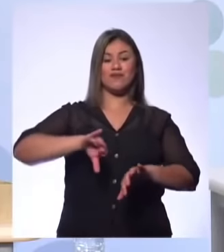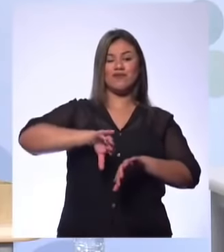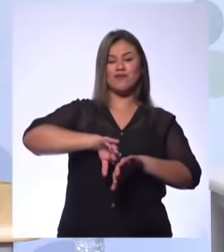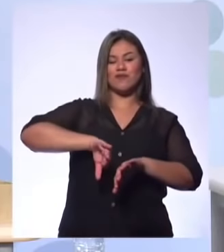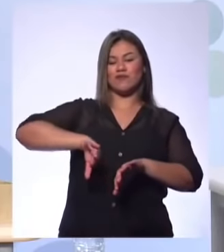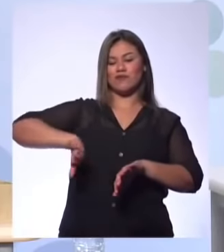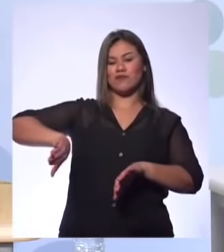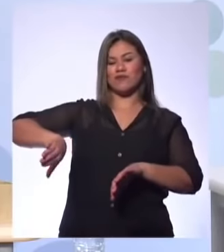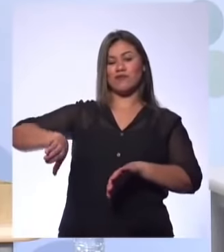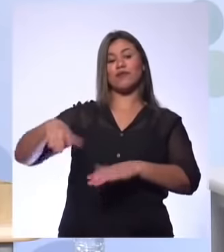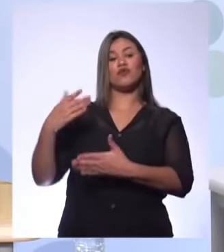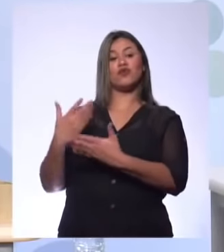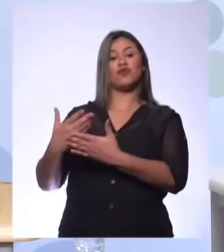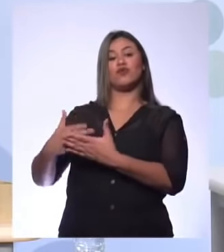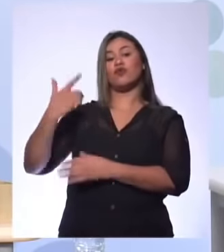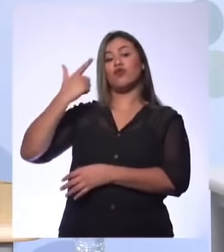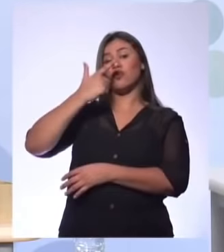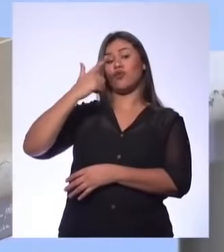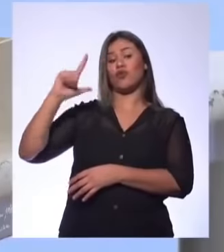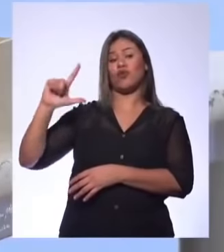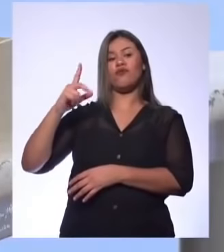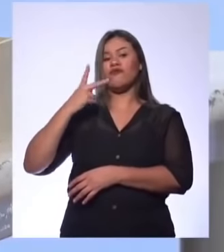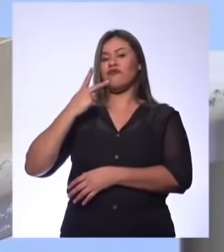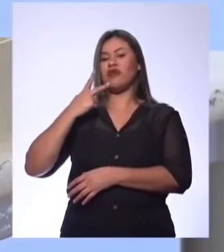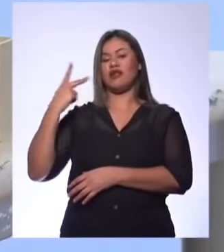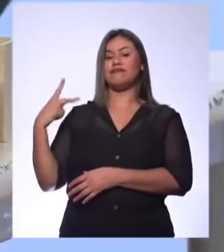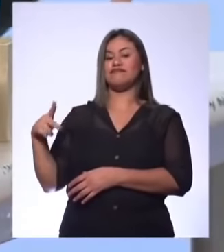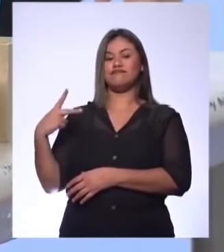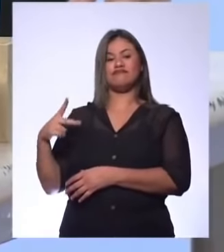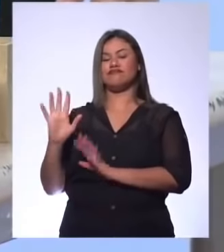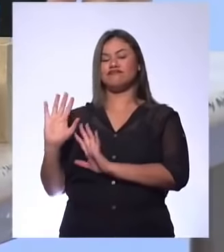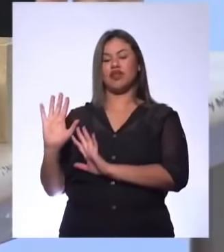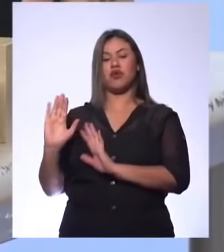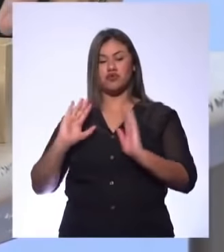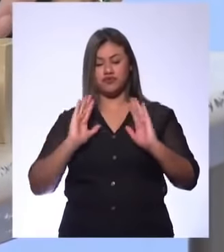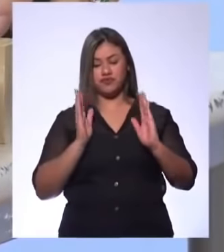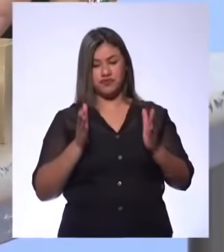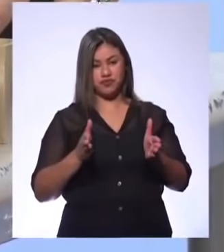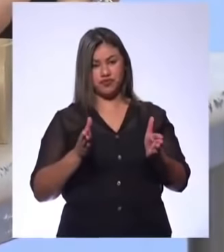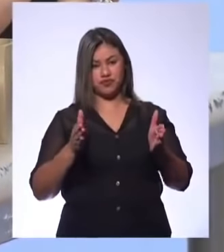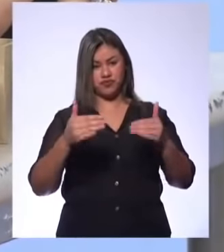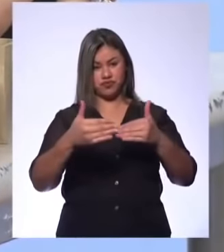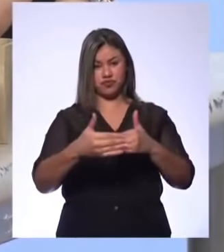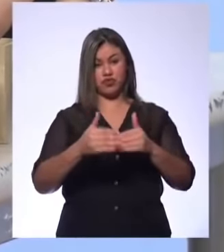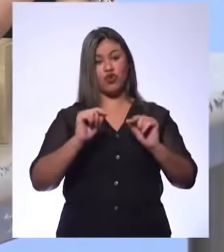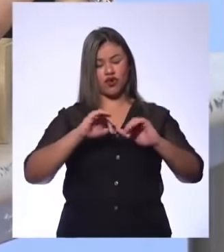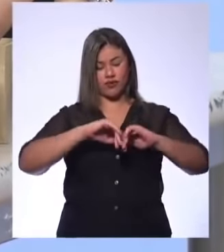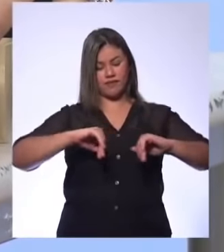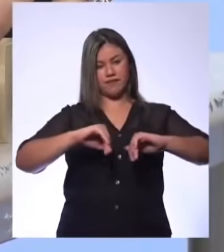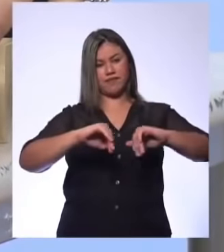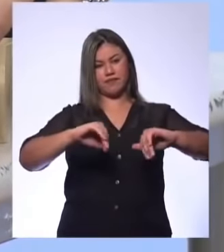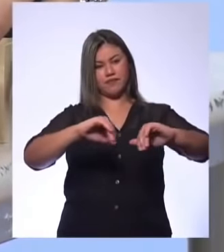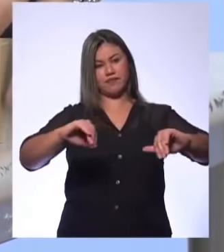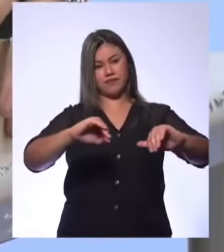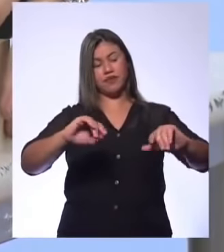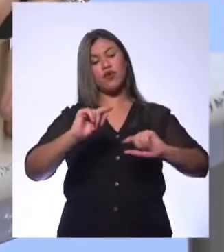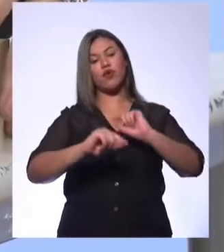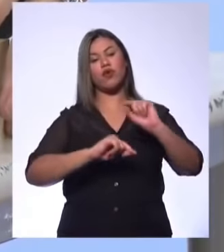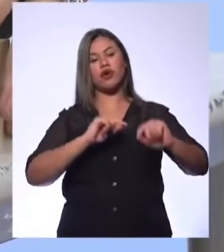uma outra aula. Olha o que aconteceu, pessoal, com o Império Romano. Todo descentralizado, o Império Romano